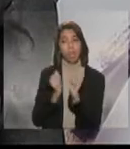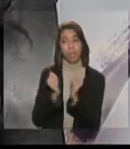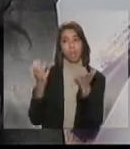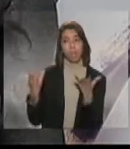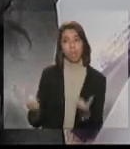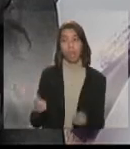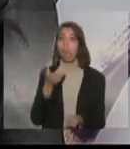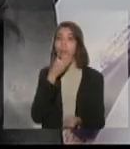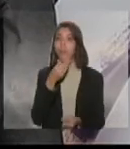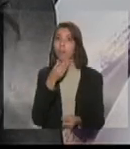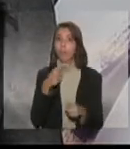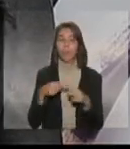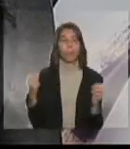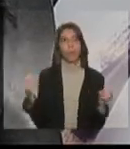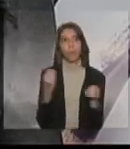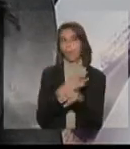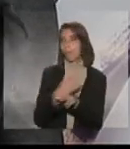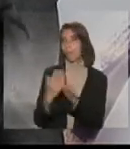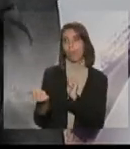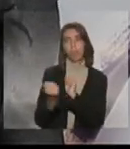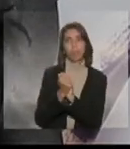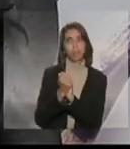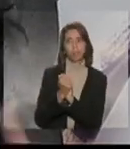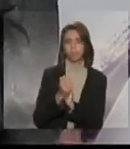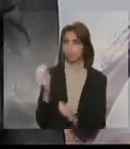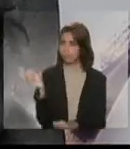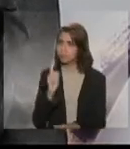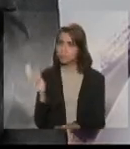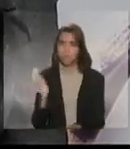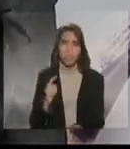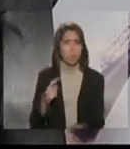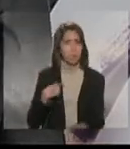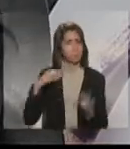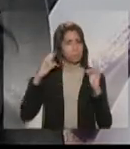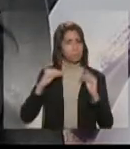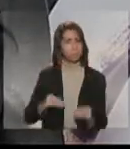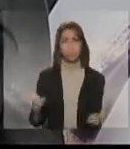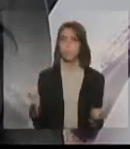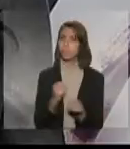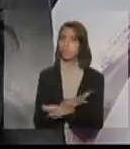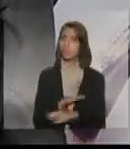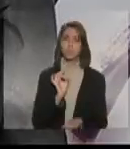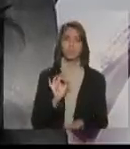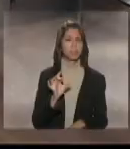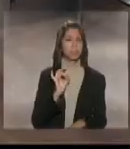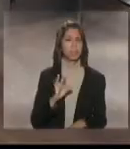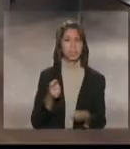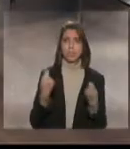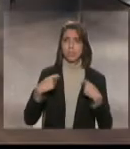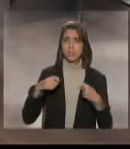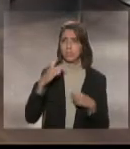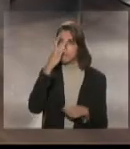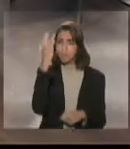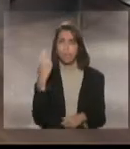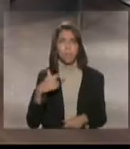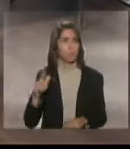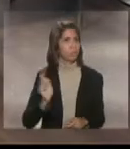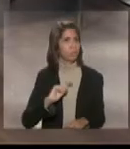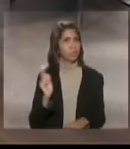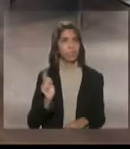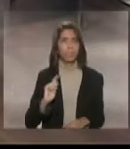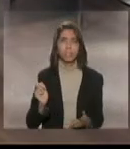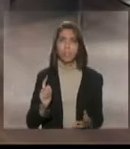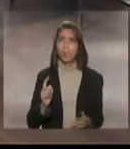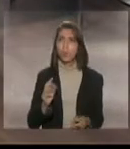completa eu to com a fulana que ela me completa que completa a gente todo mundo inteiro é todo mundo inteiro olha